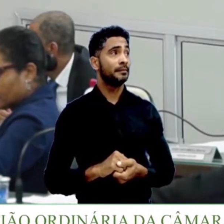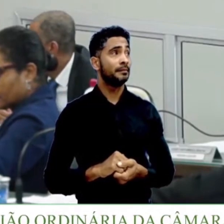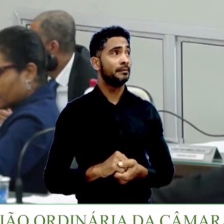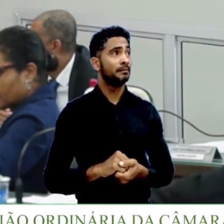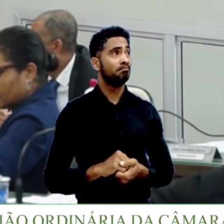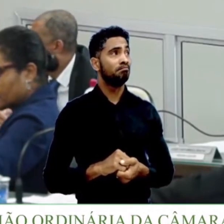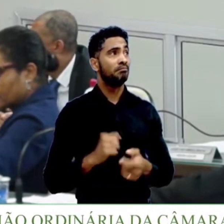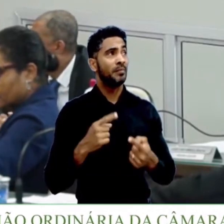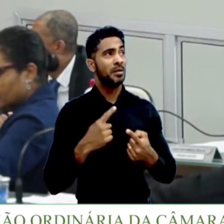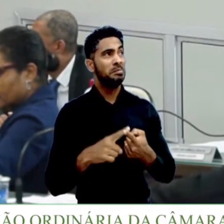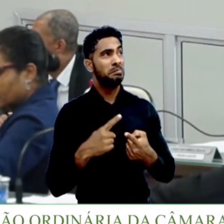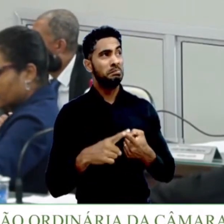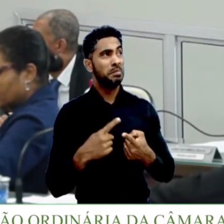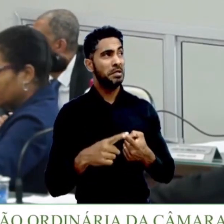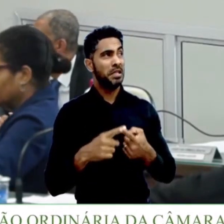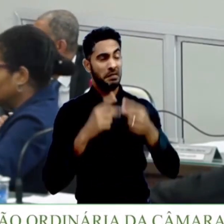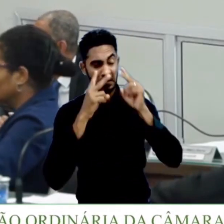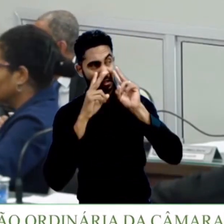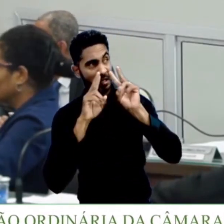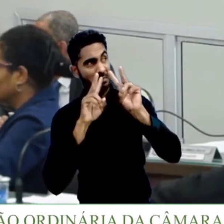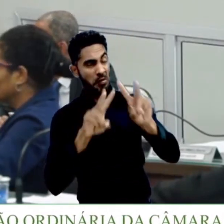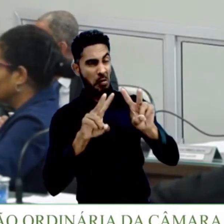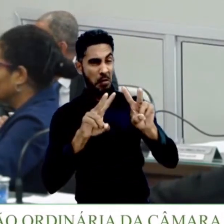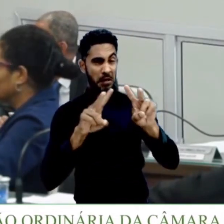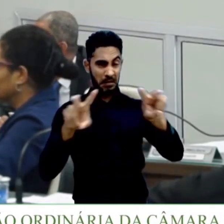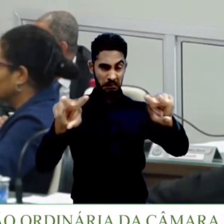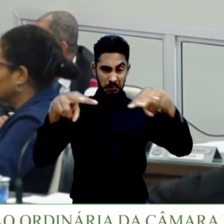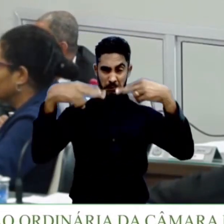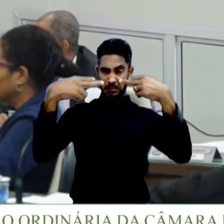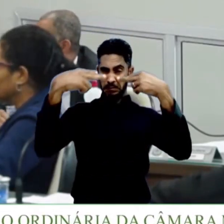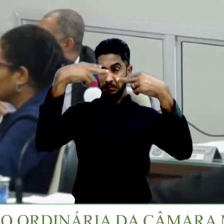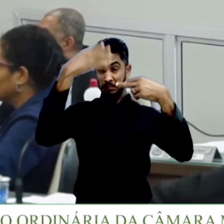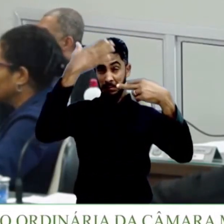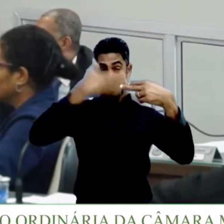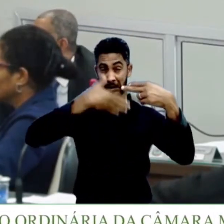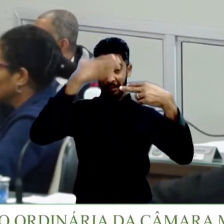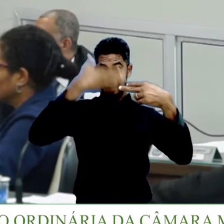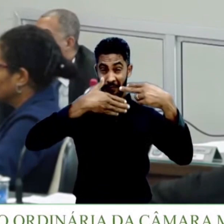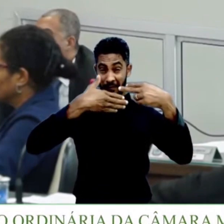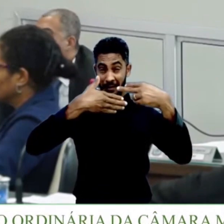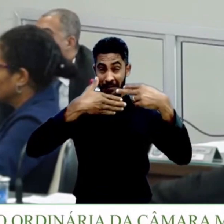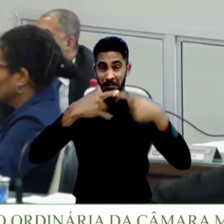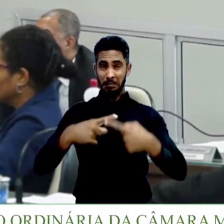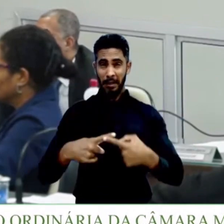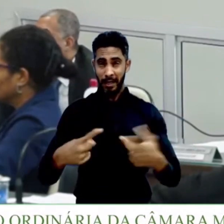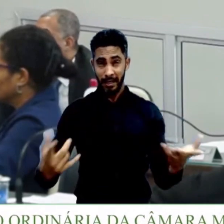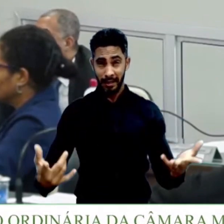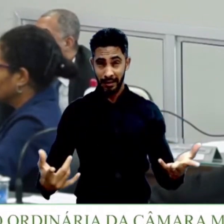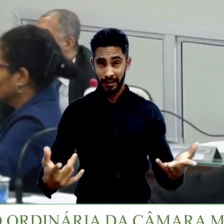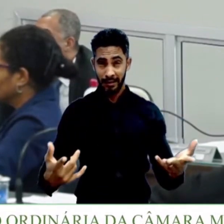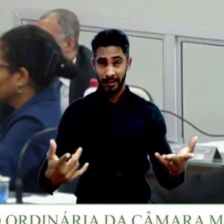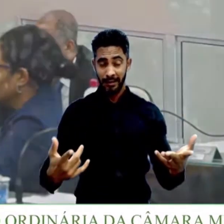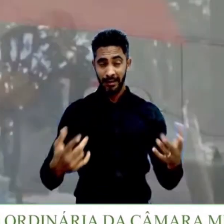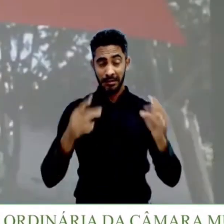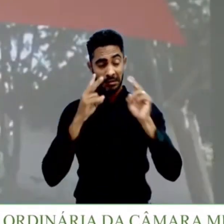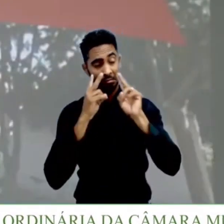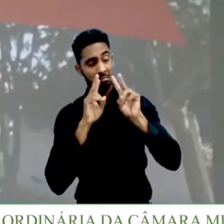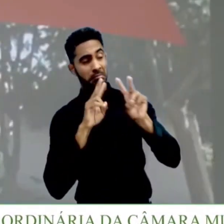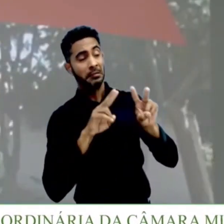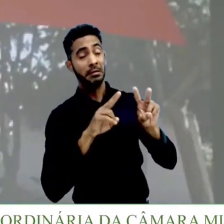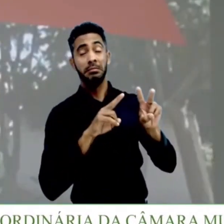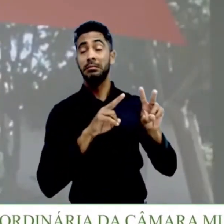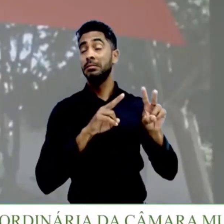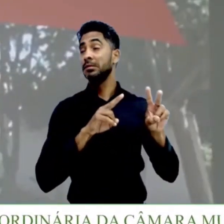Por que você me olha e não me vê? Eu faço essa pergunta. Por que nós